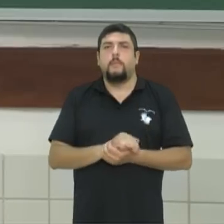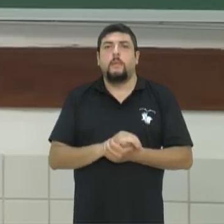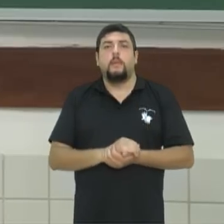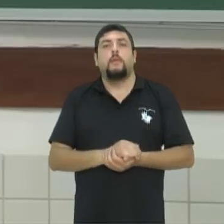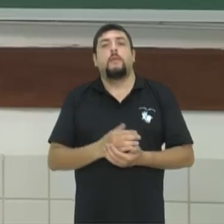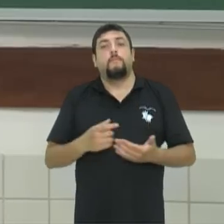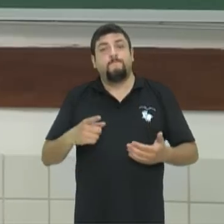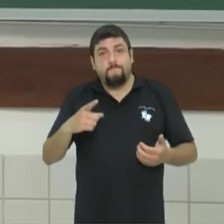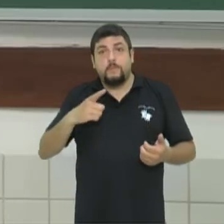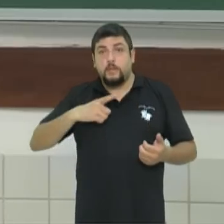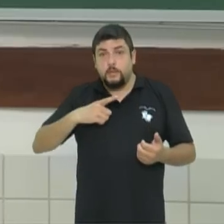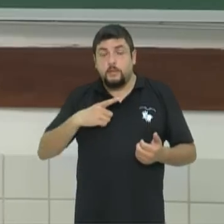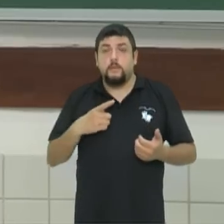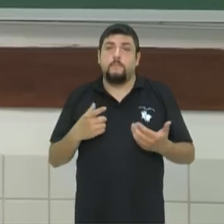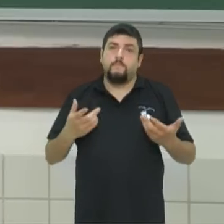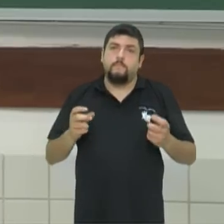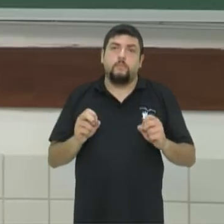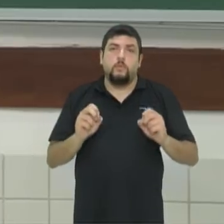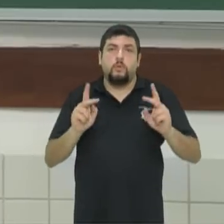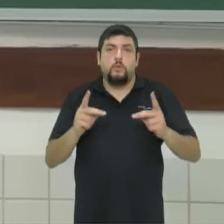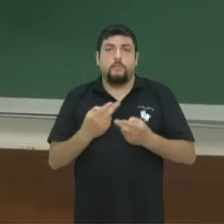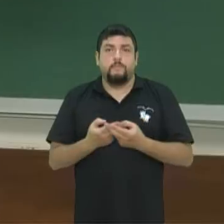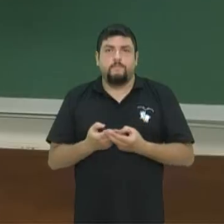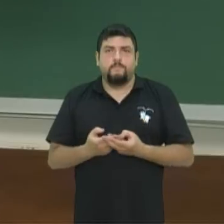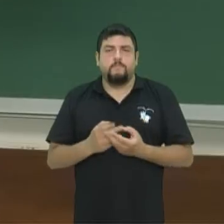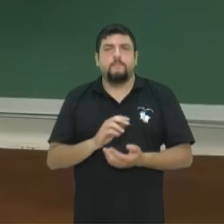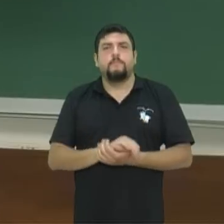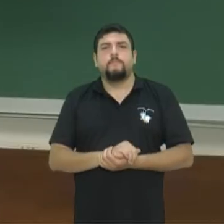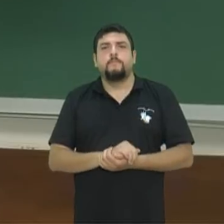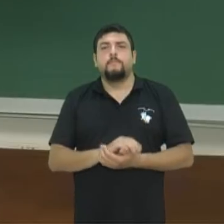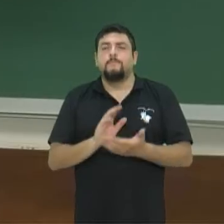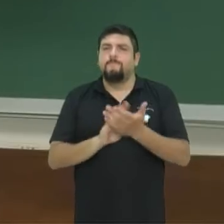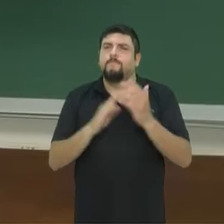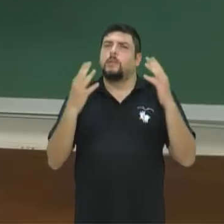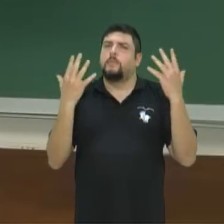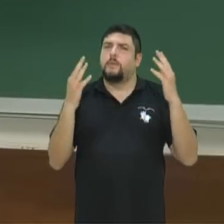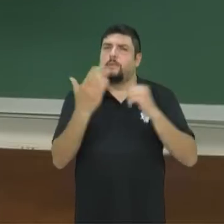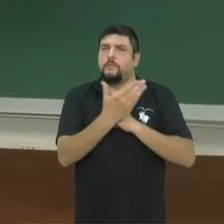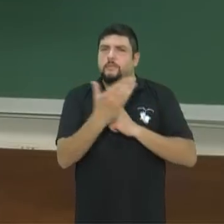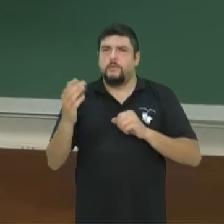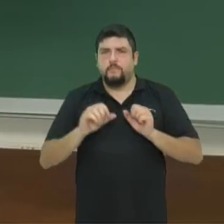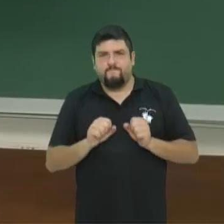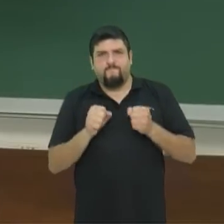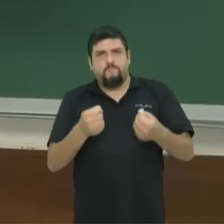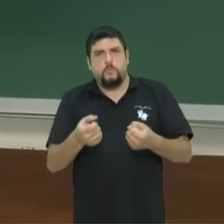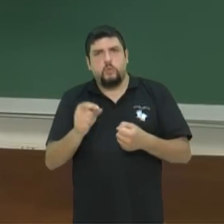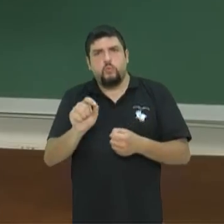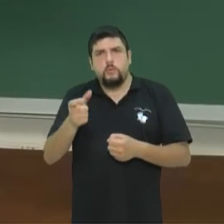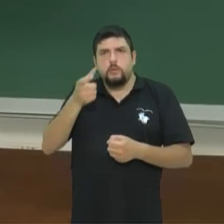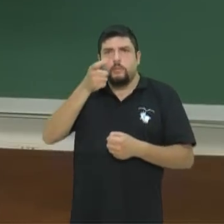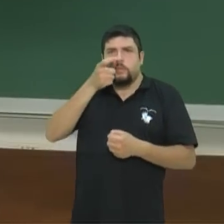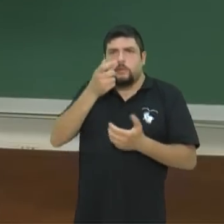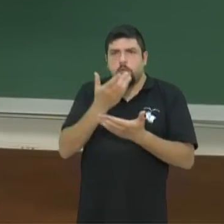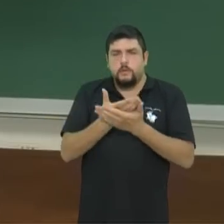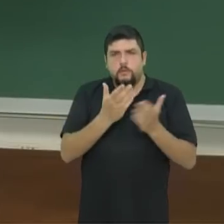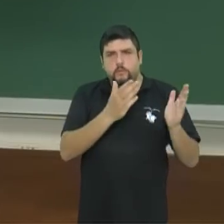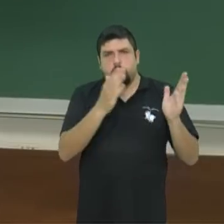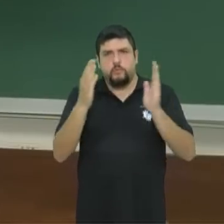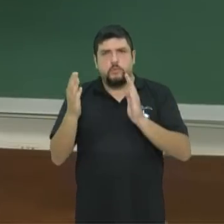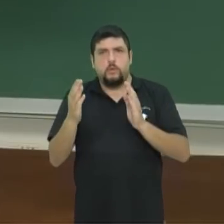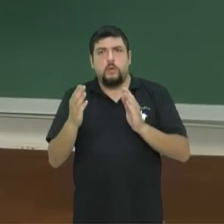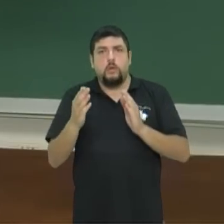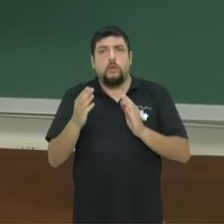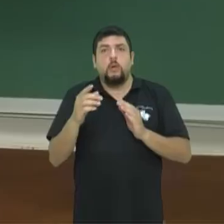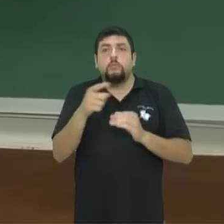vamos tentar nos adaptar a esse contexto, certo? Então parabéns por estarem aí assistindo a mais essa videoaula, divulguem para os colegas de